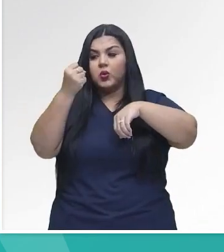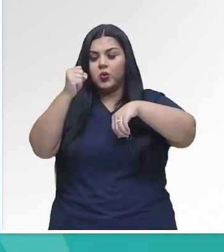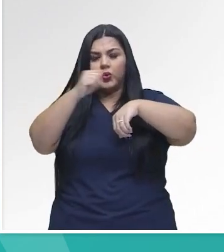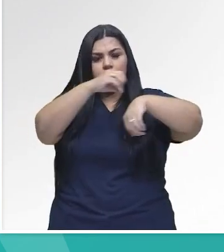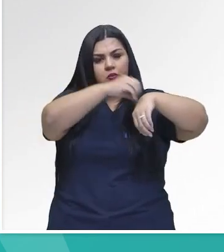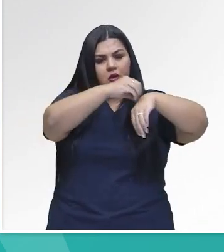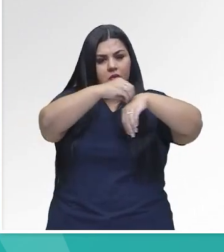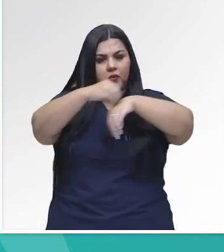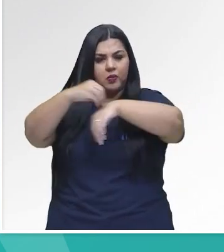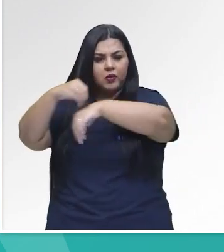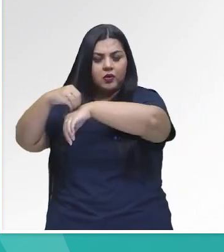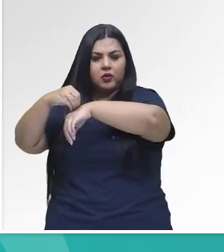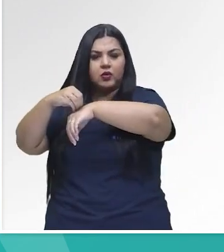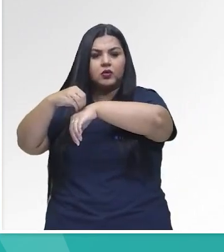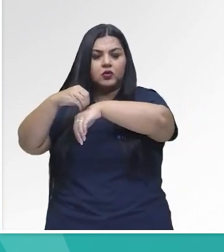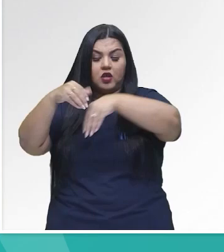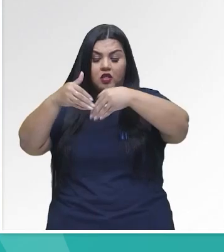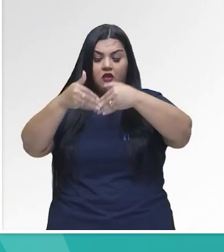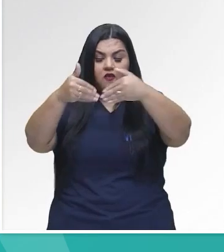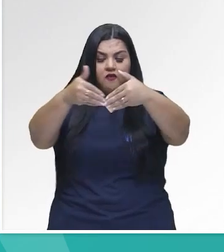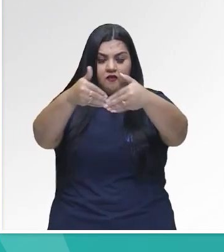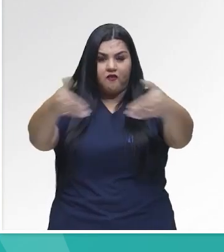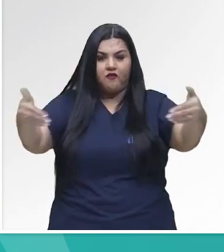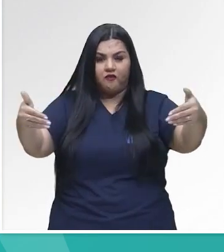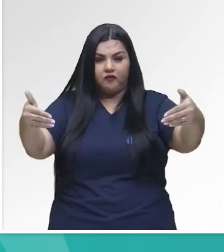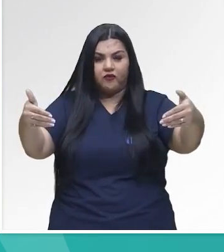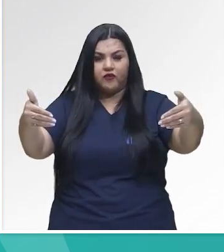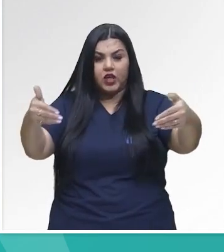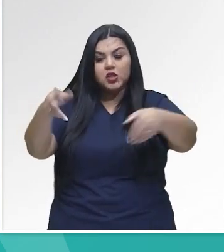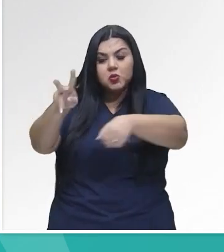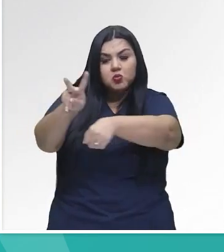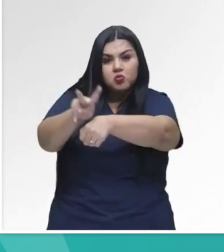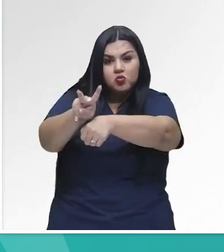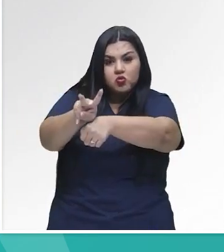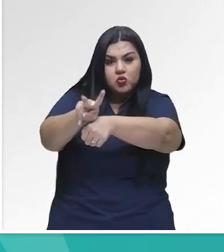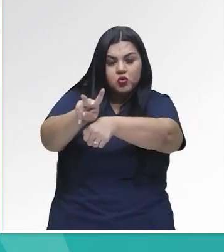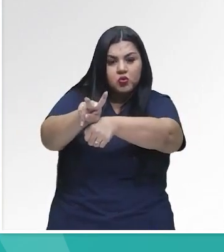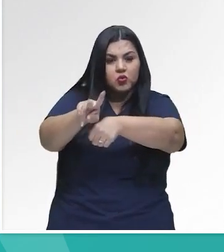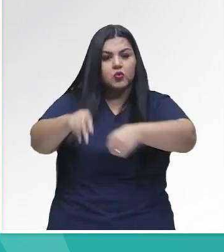né? Que ficam na linha de frente do exército.